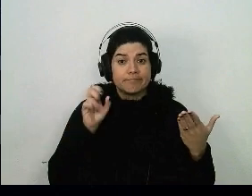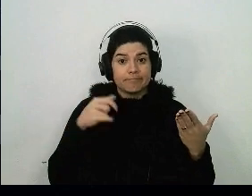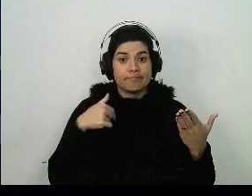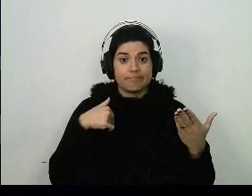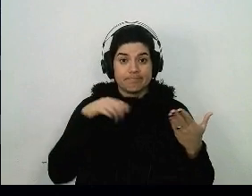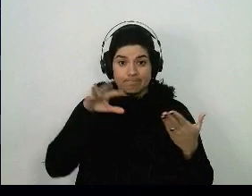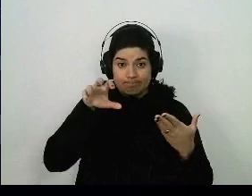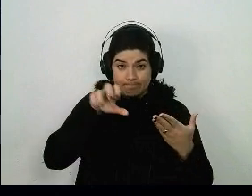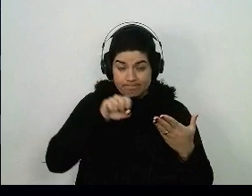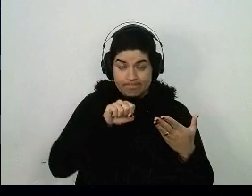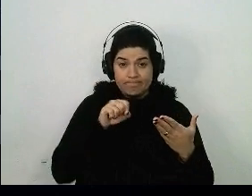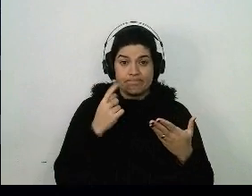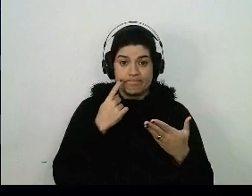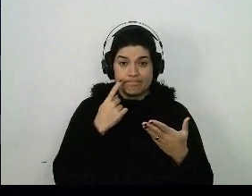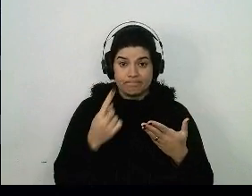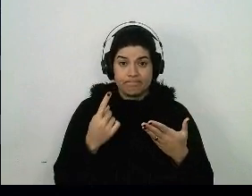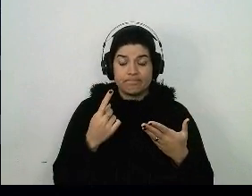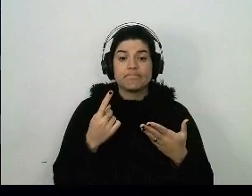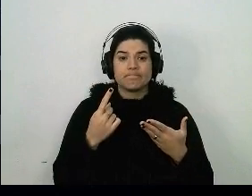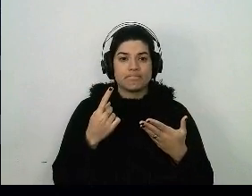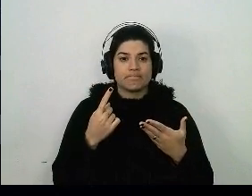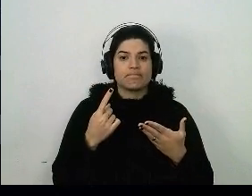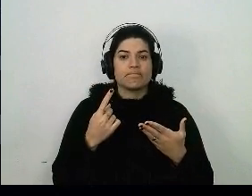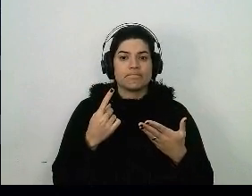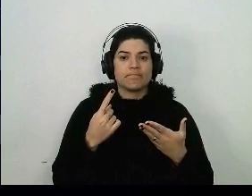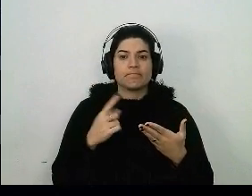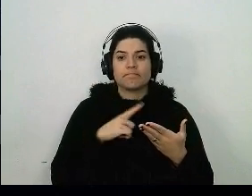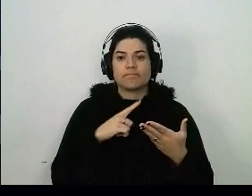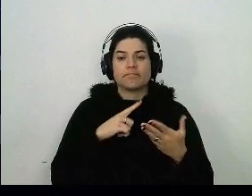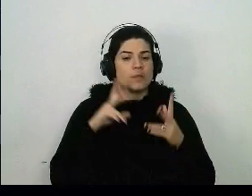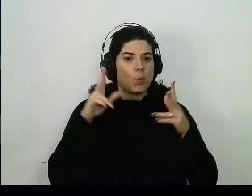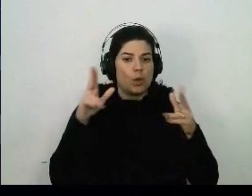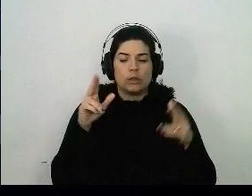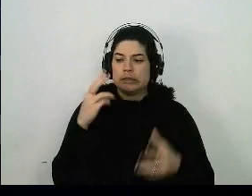desse daqui, vocês estão vendo físico, de